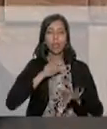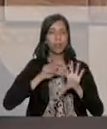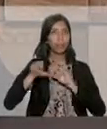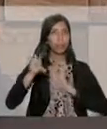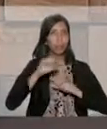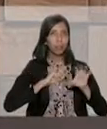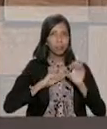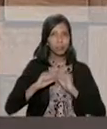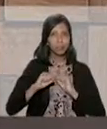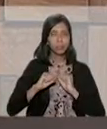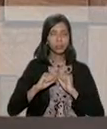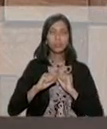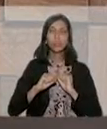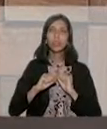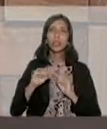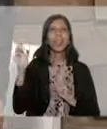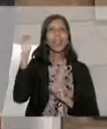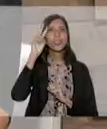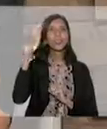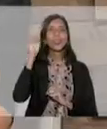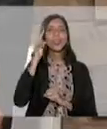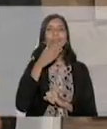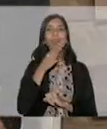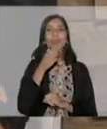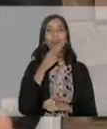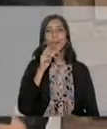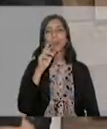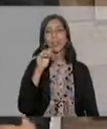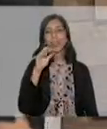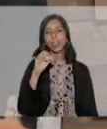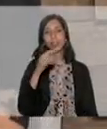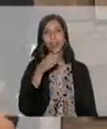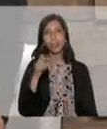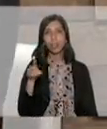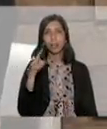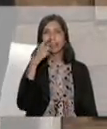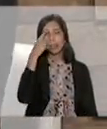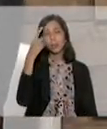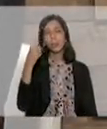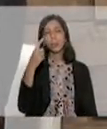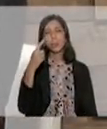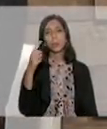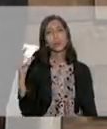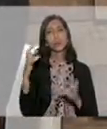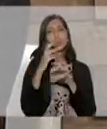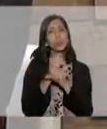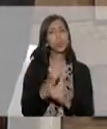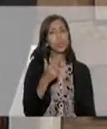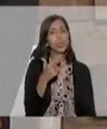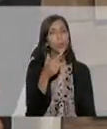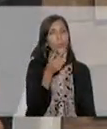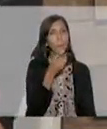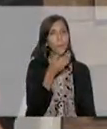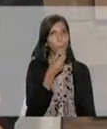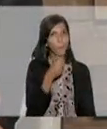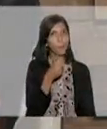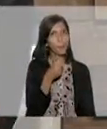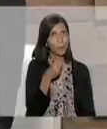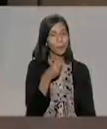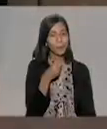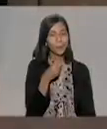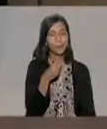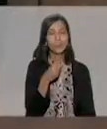referências na hora que você vai Essa trabalhar. História do Renato Aragão me lembrou uma coisa. Você falou, eram 12 homens. né? 12 homens e uma